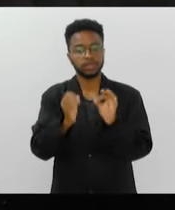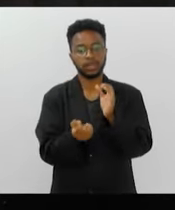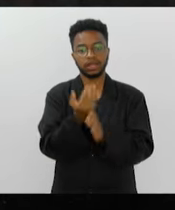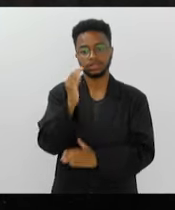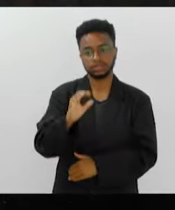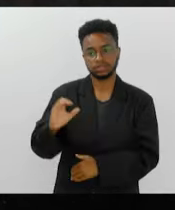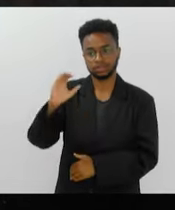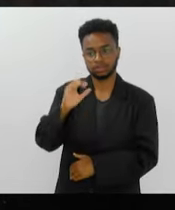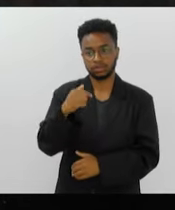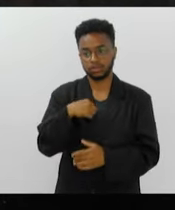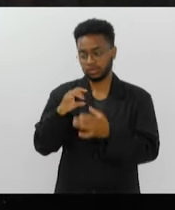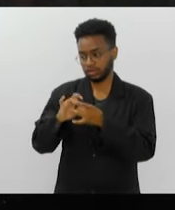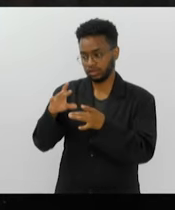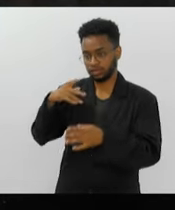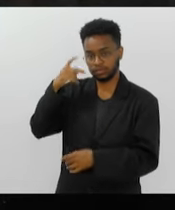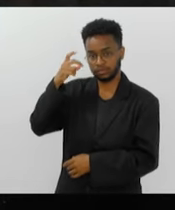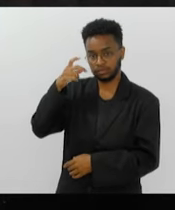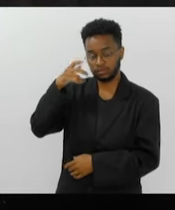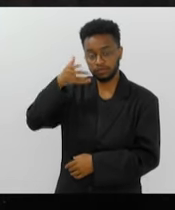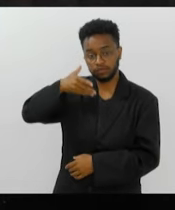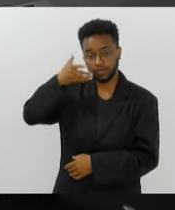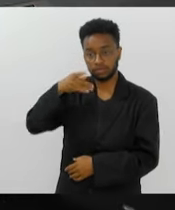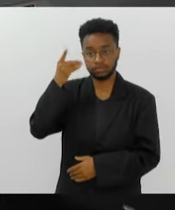concedo uma parte a deputada